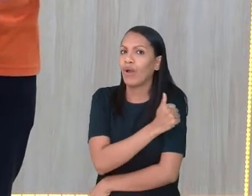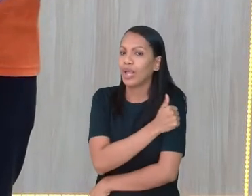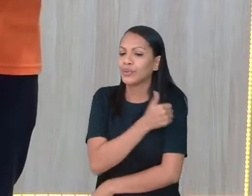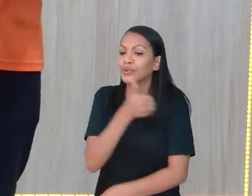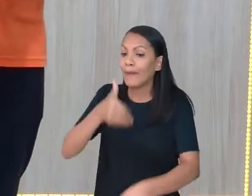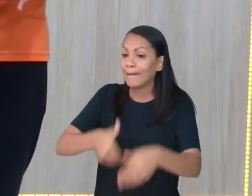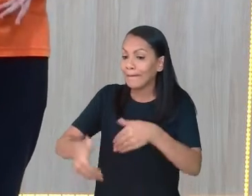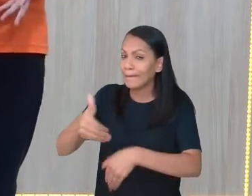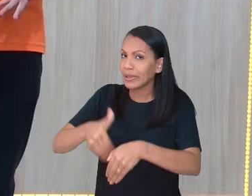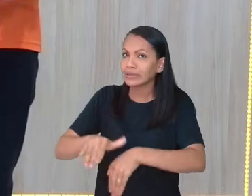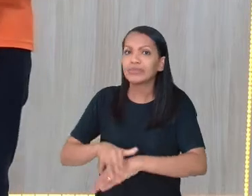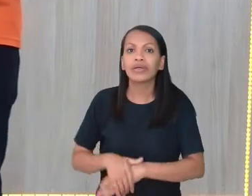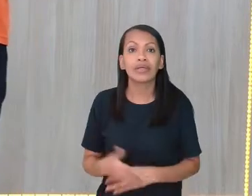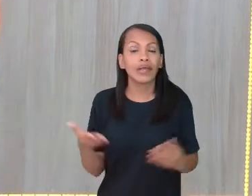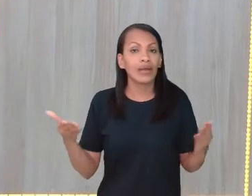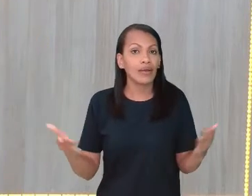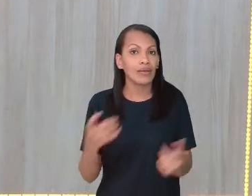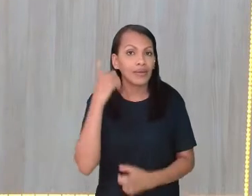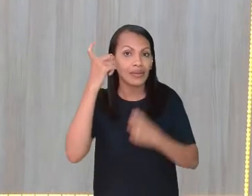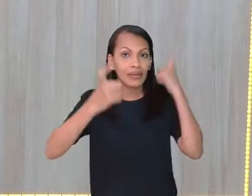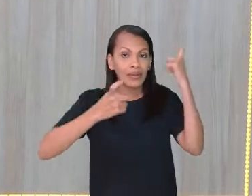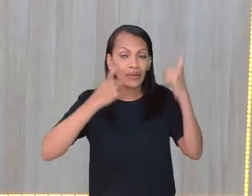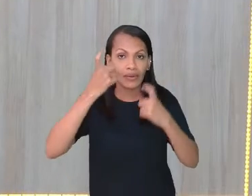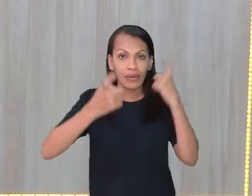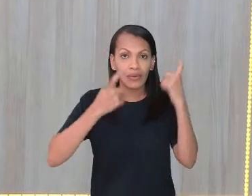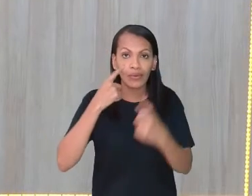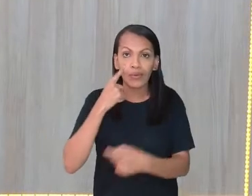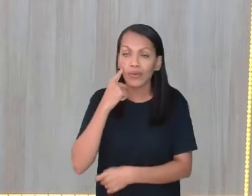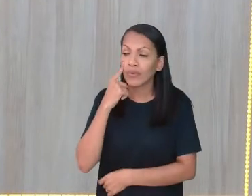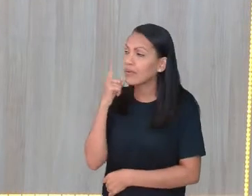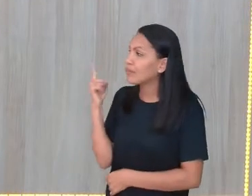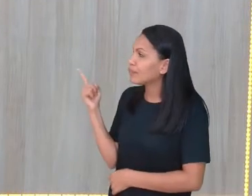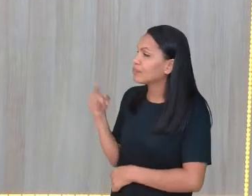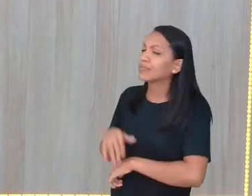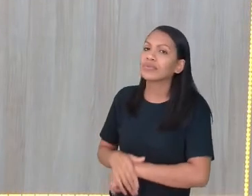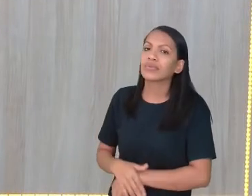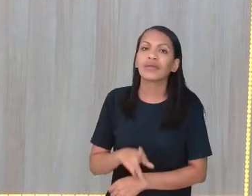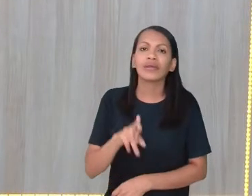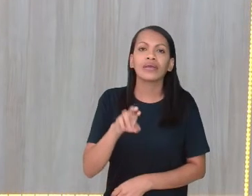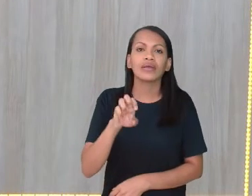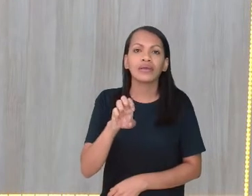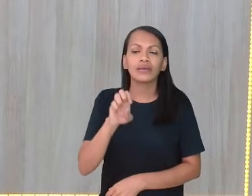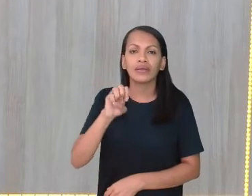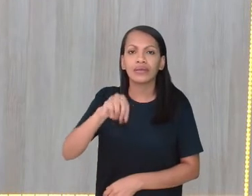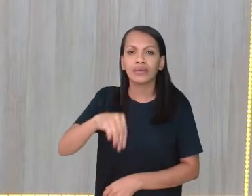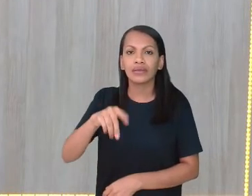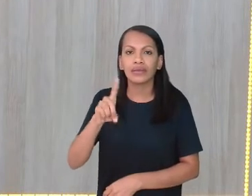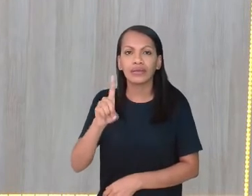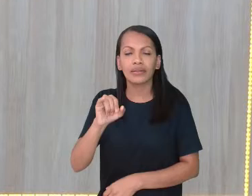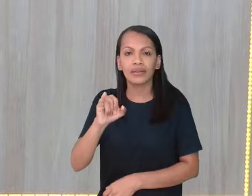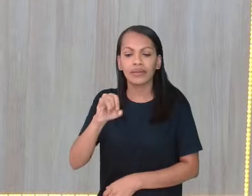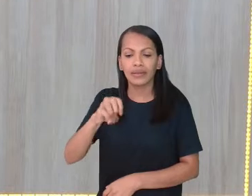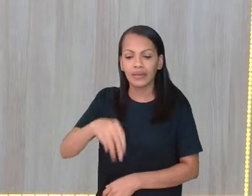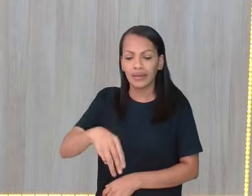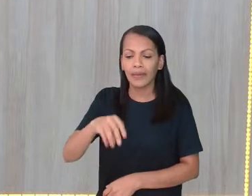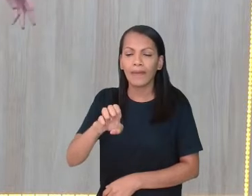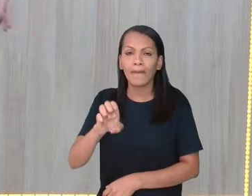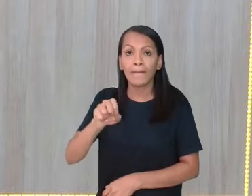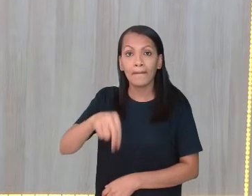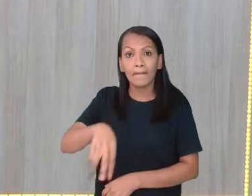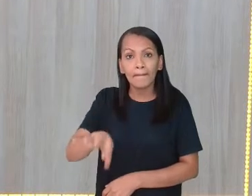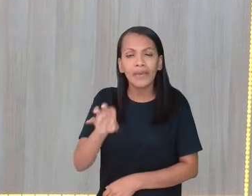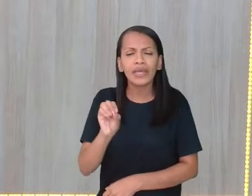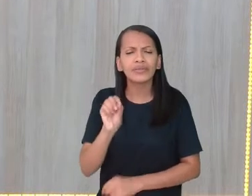isso. Aí agora eu me preocupo com o desporto de alto rendimento. Existem diversos programas, tanto a nível